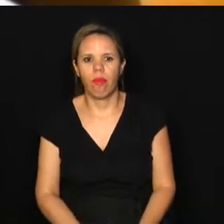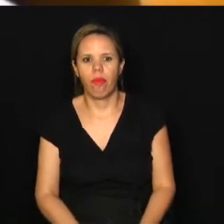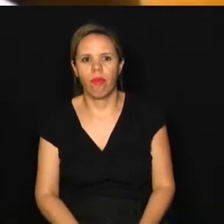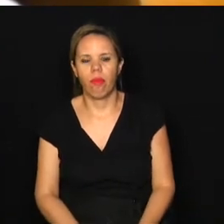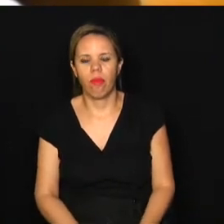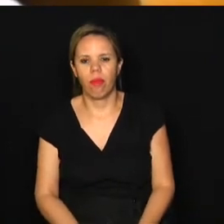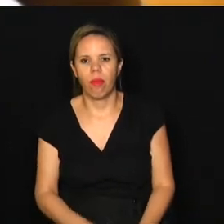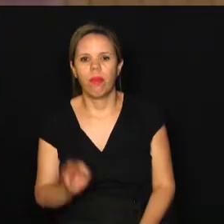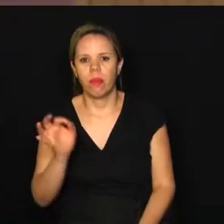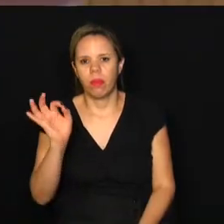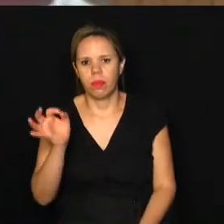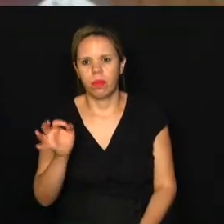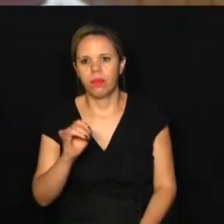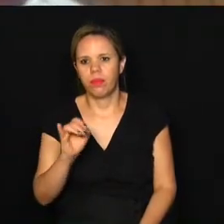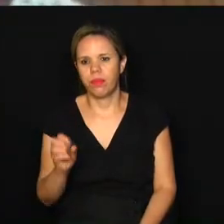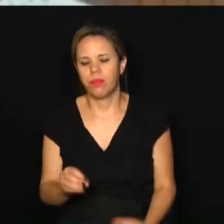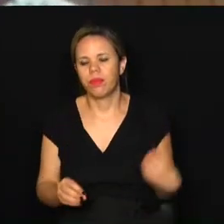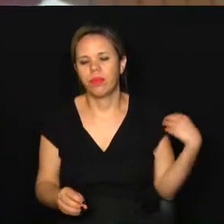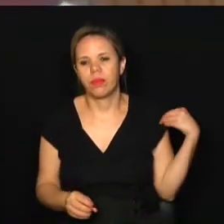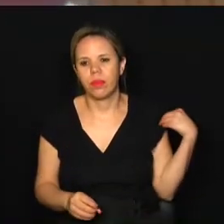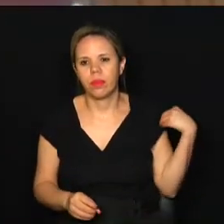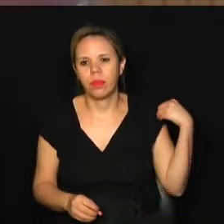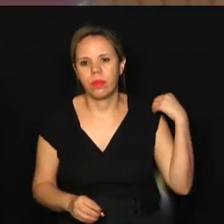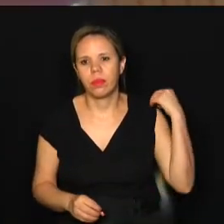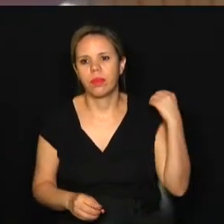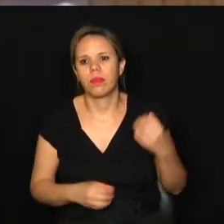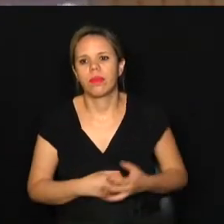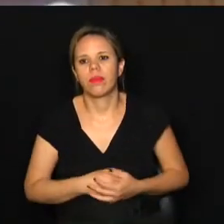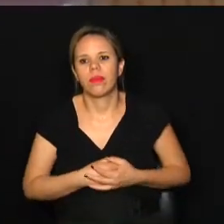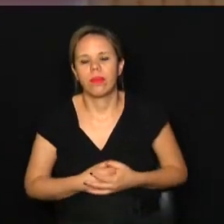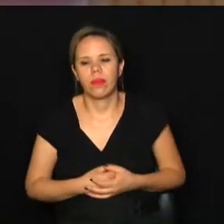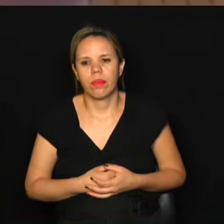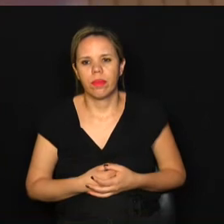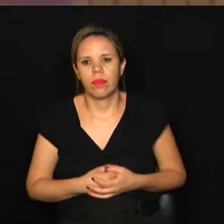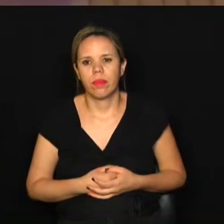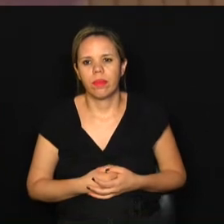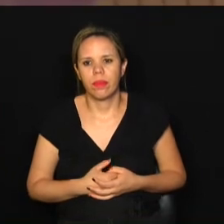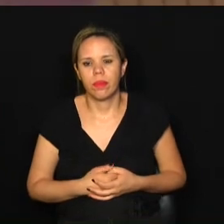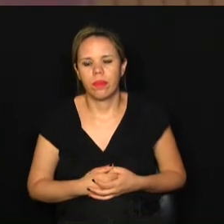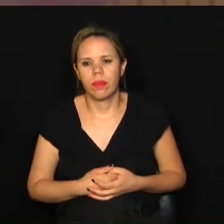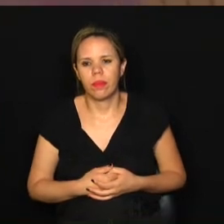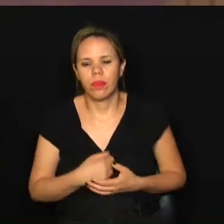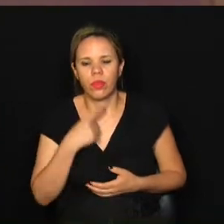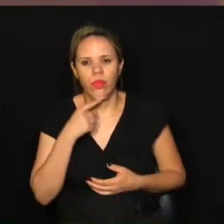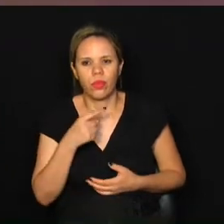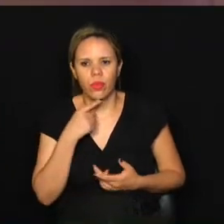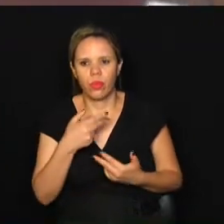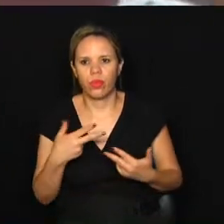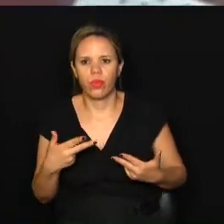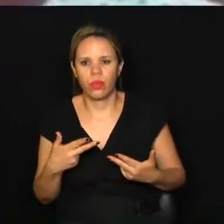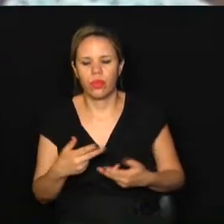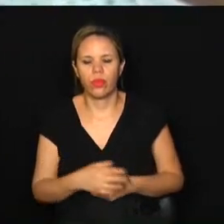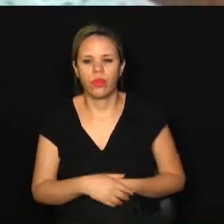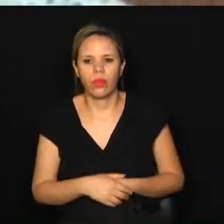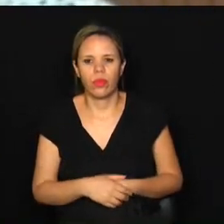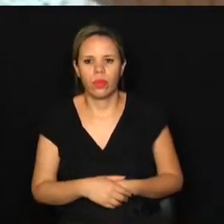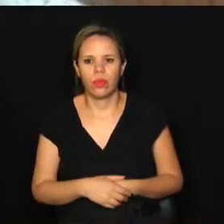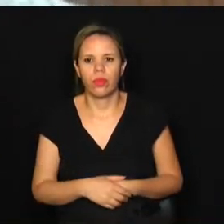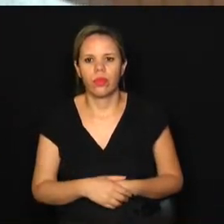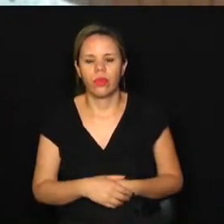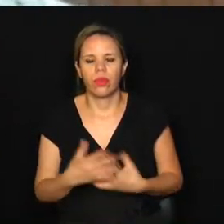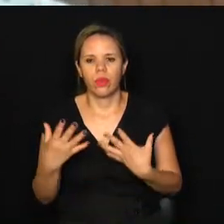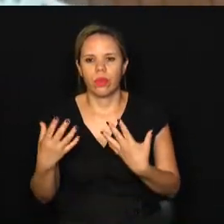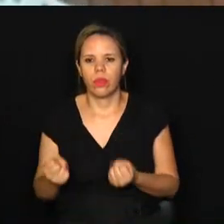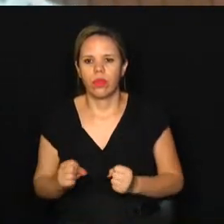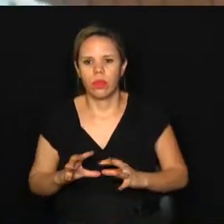Tá certo, então, João. Bom, em cima aí dos questionamentos, nós vamos estar acatando